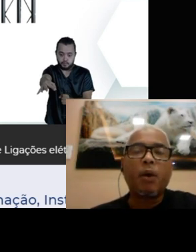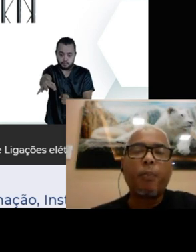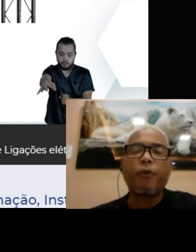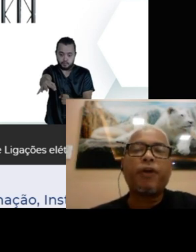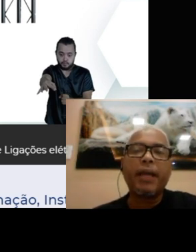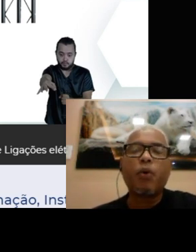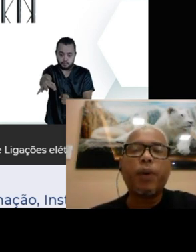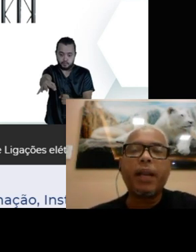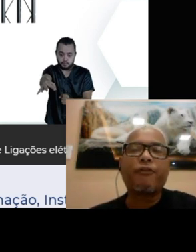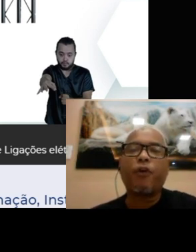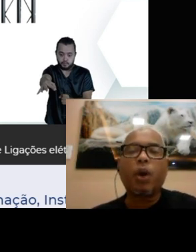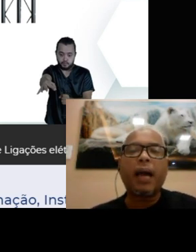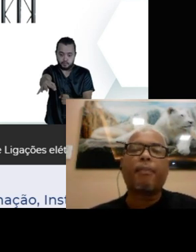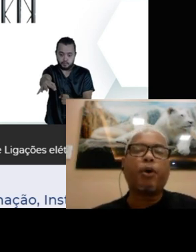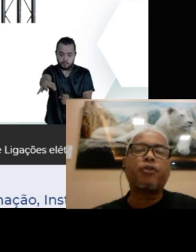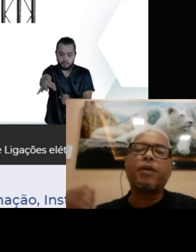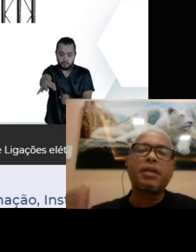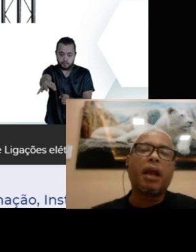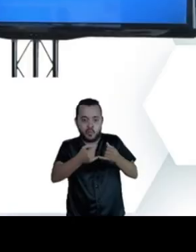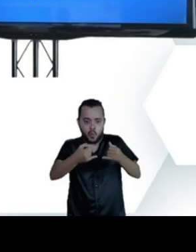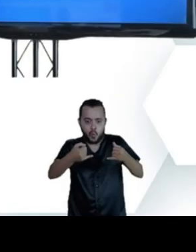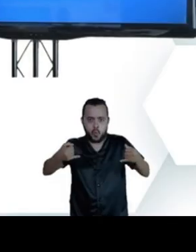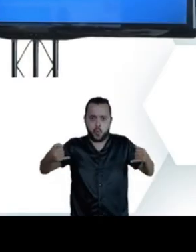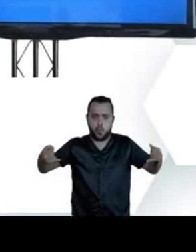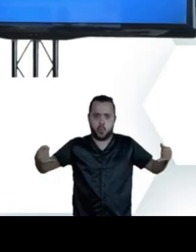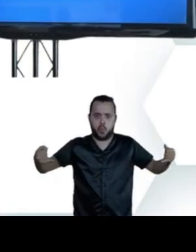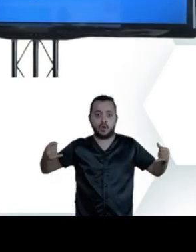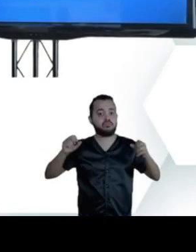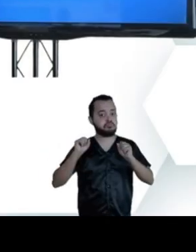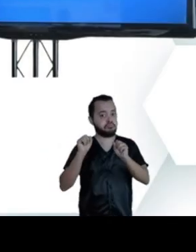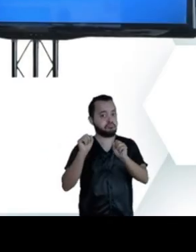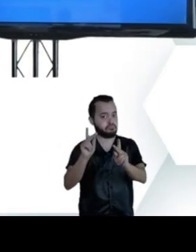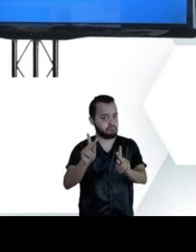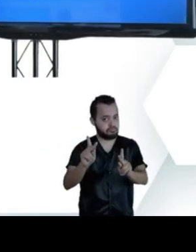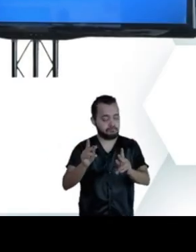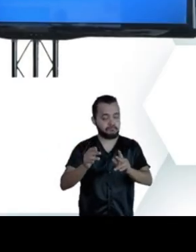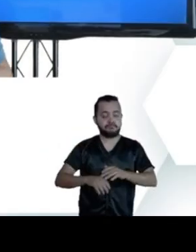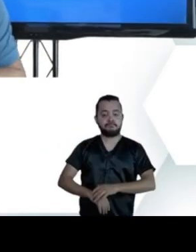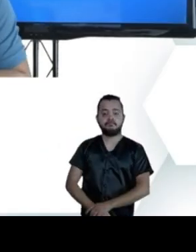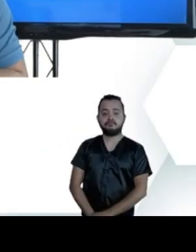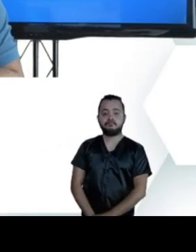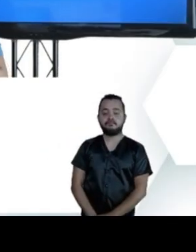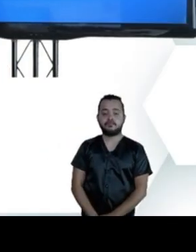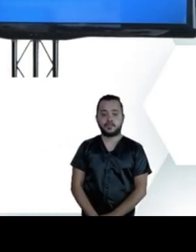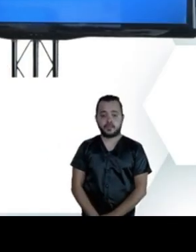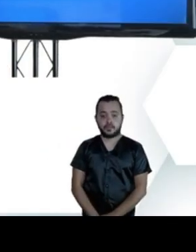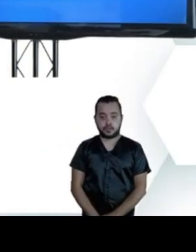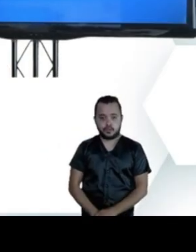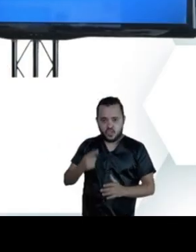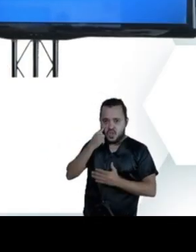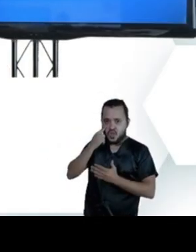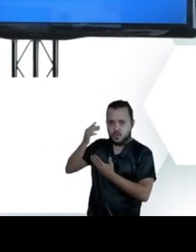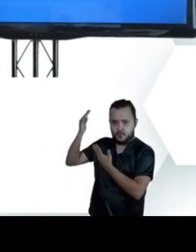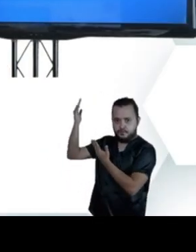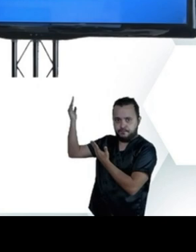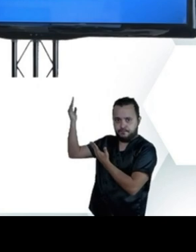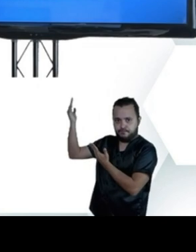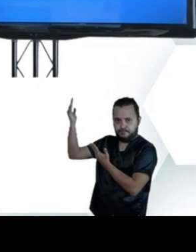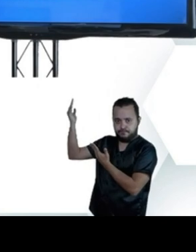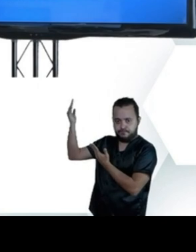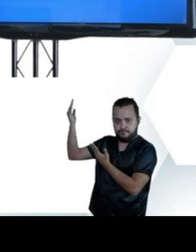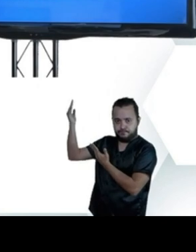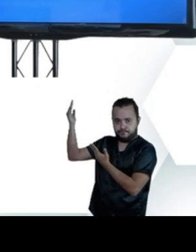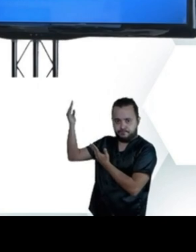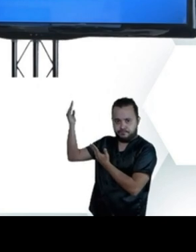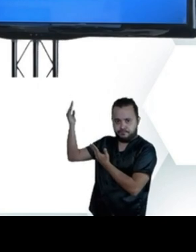elétrica então pô falei com ele ele falou cara pode fazer ela volta para o curso é muito bom é o cara lá ensina a